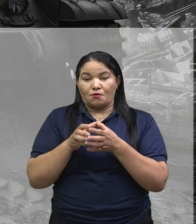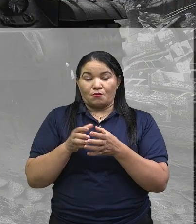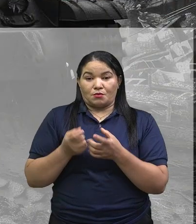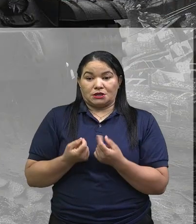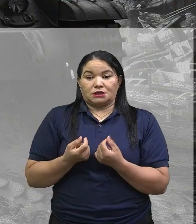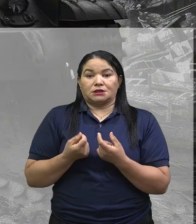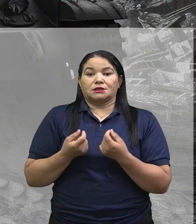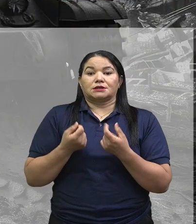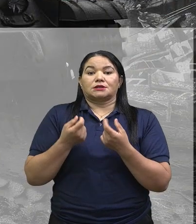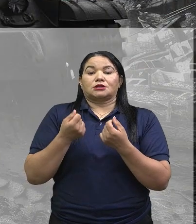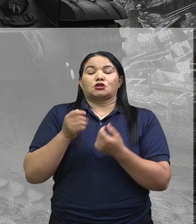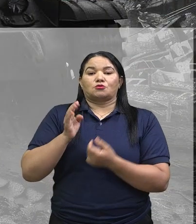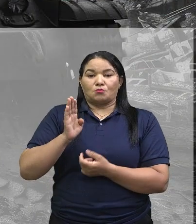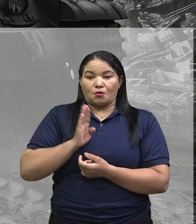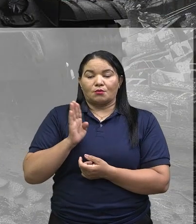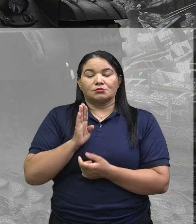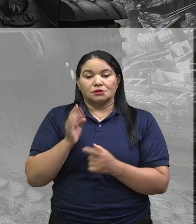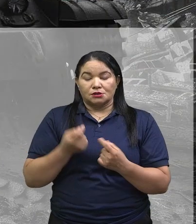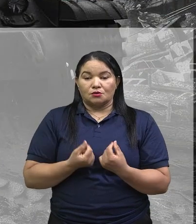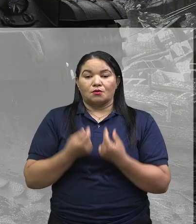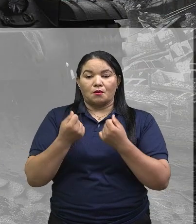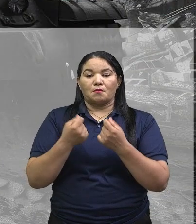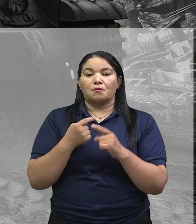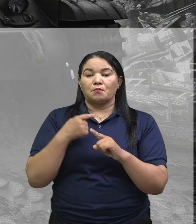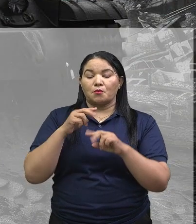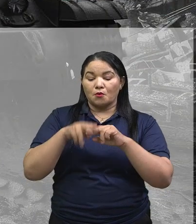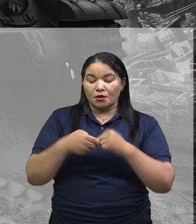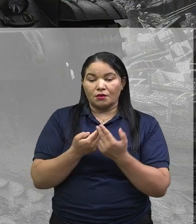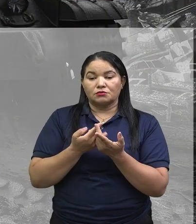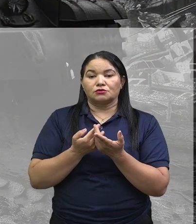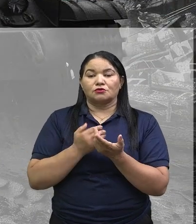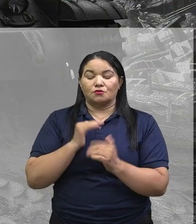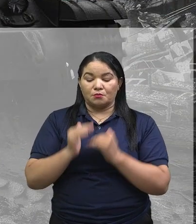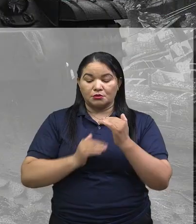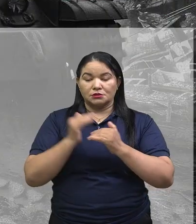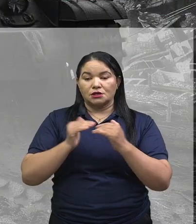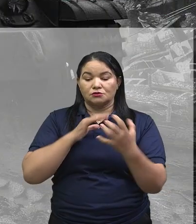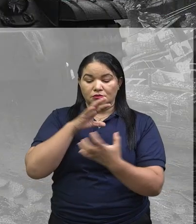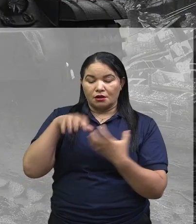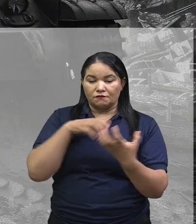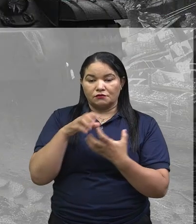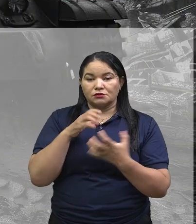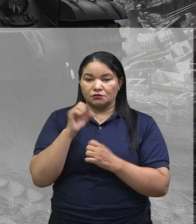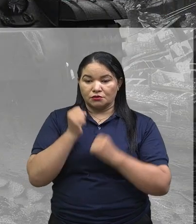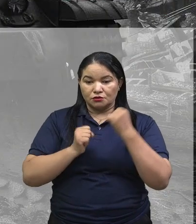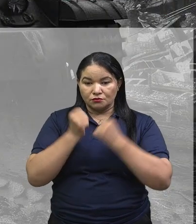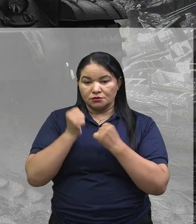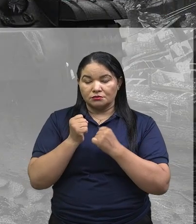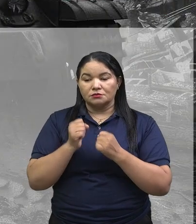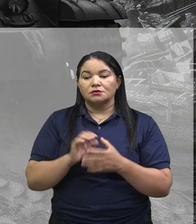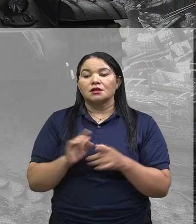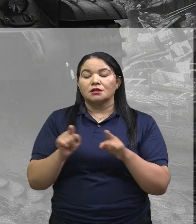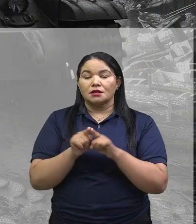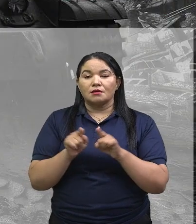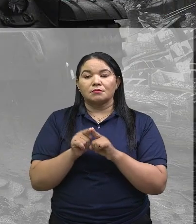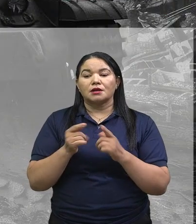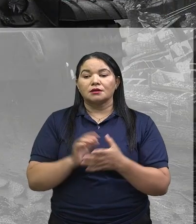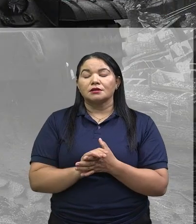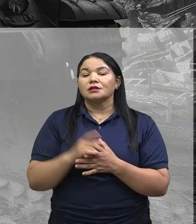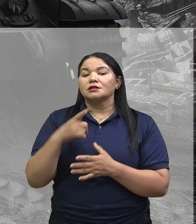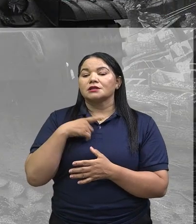por conta, né, do processo da industrialização, das revoluções industriais. E dentro desse contexto, você tem